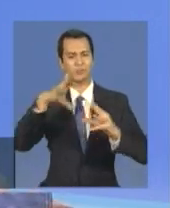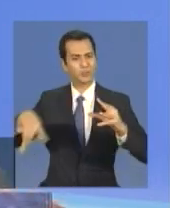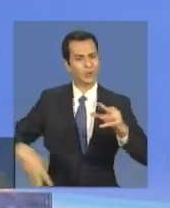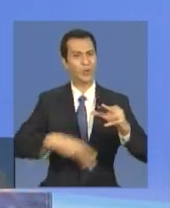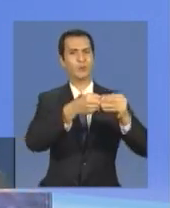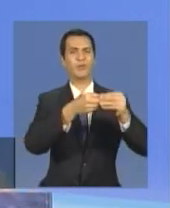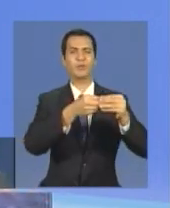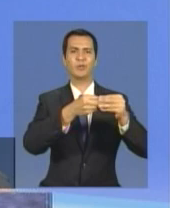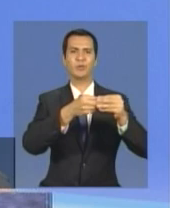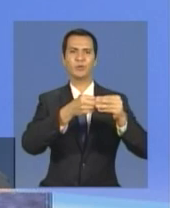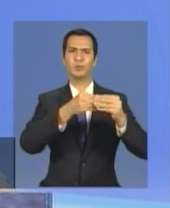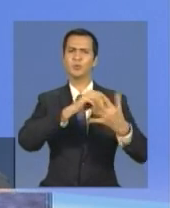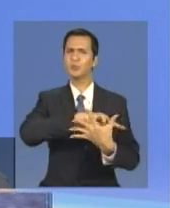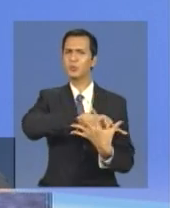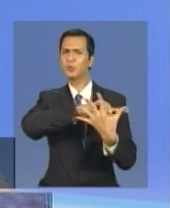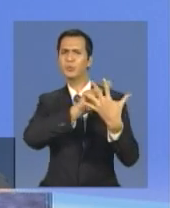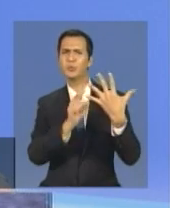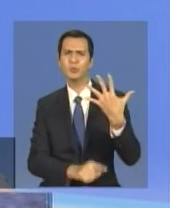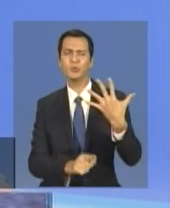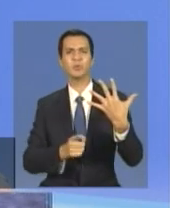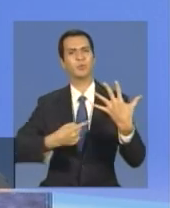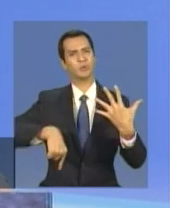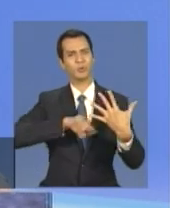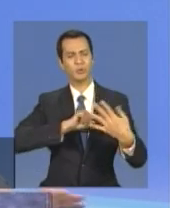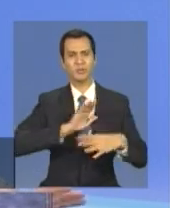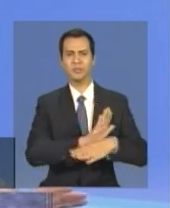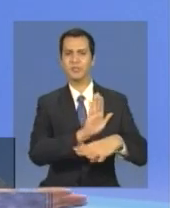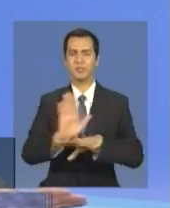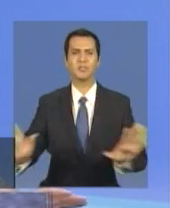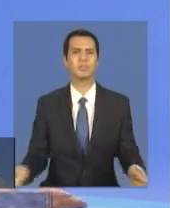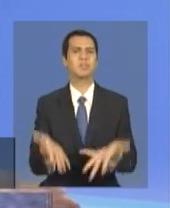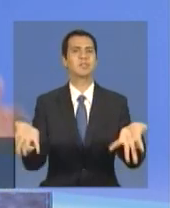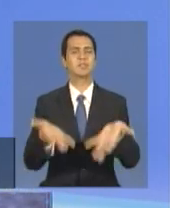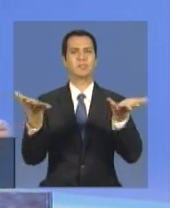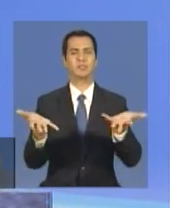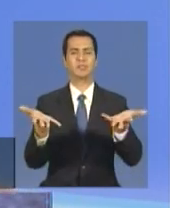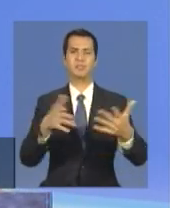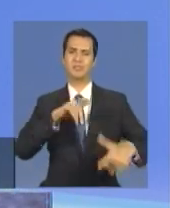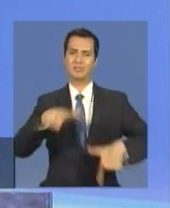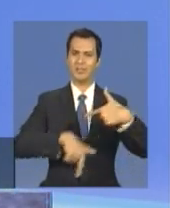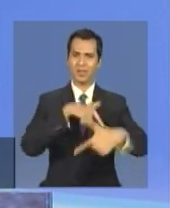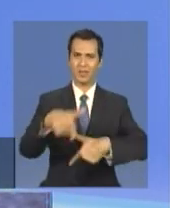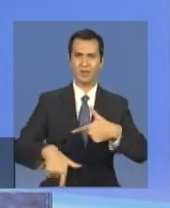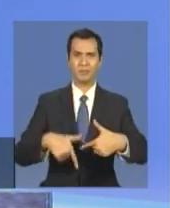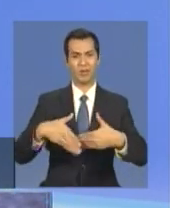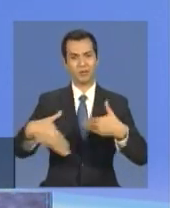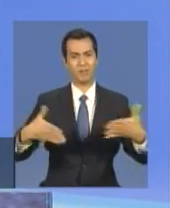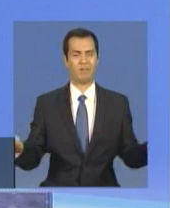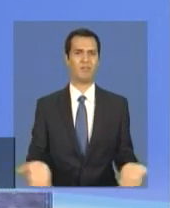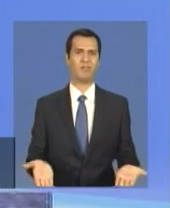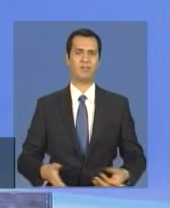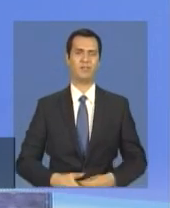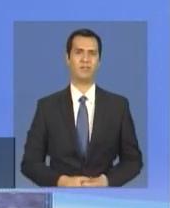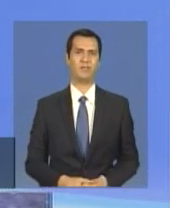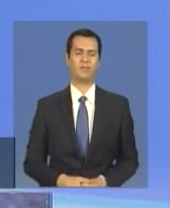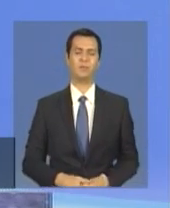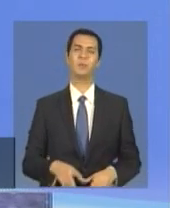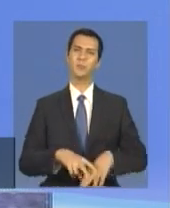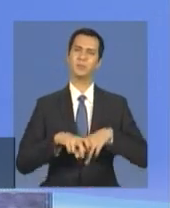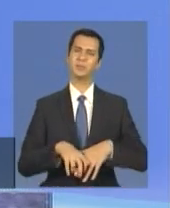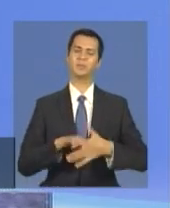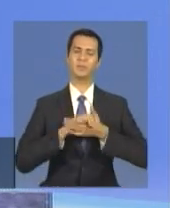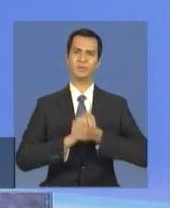de incentivos e de atividades que se coloca nessa hora. Portanto, eu